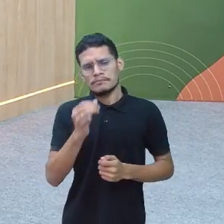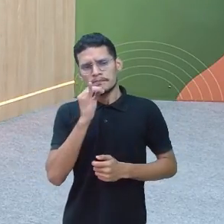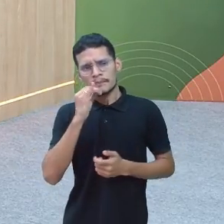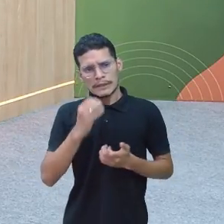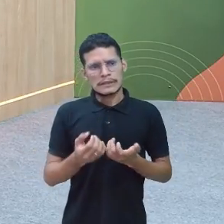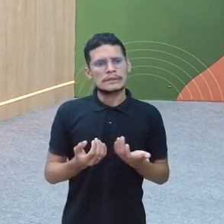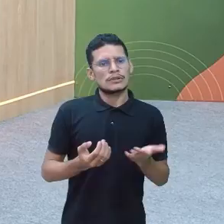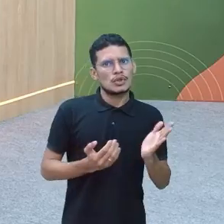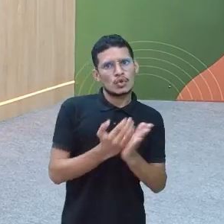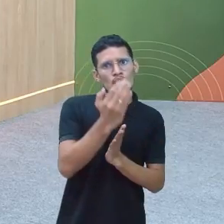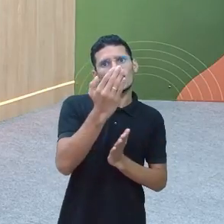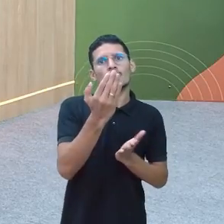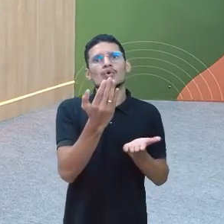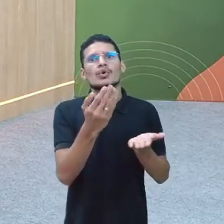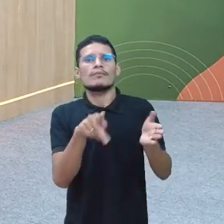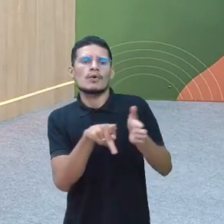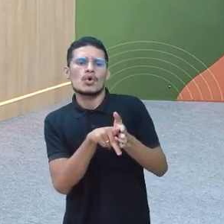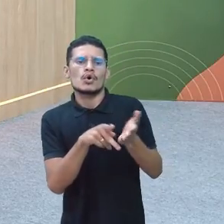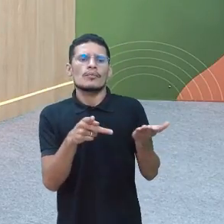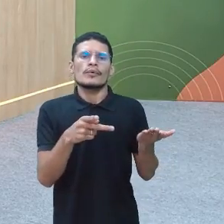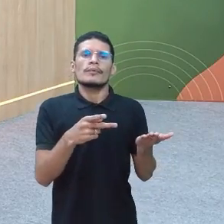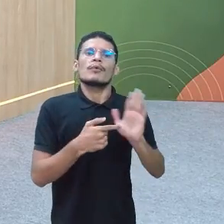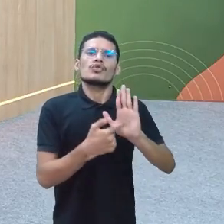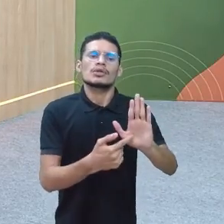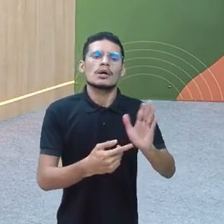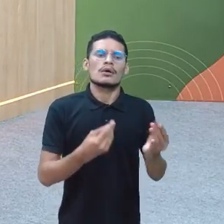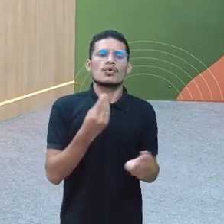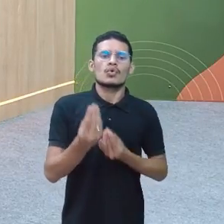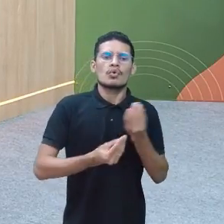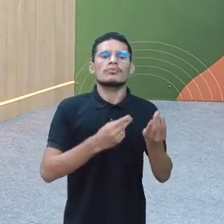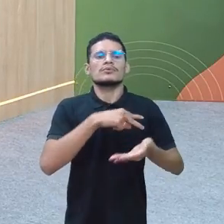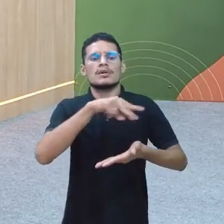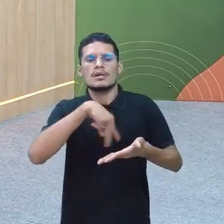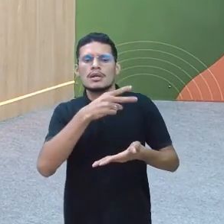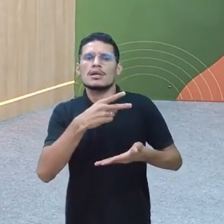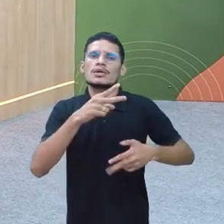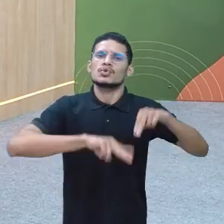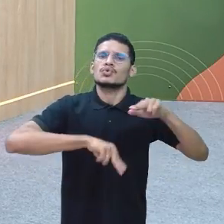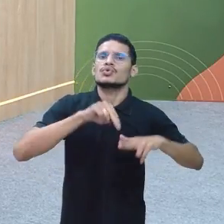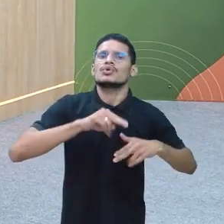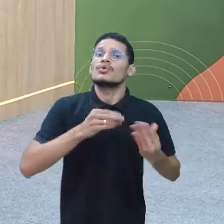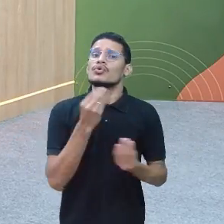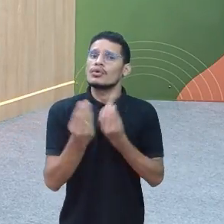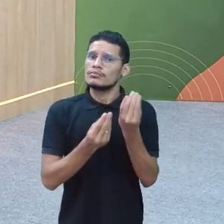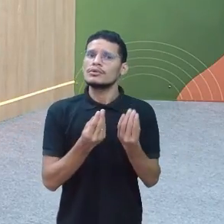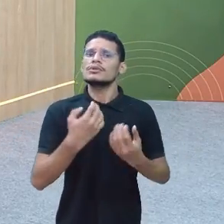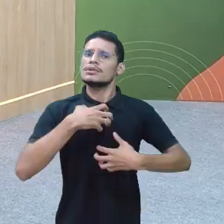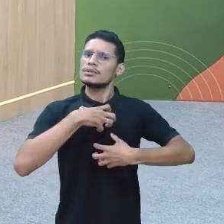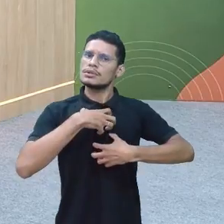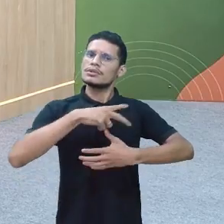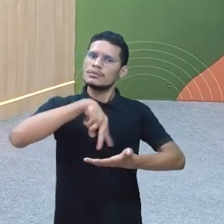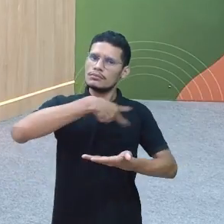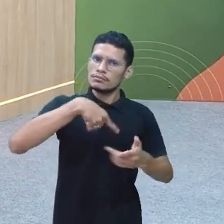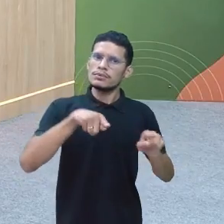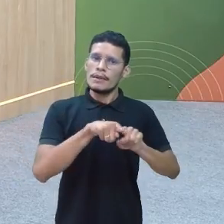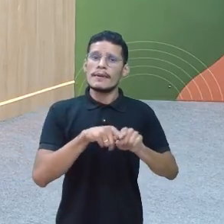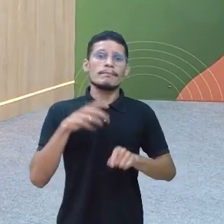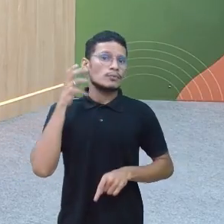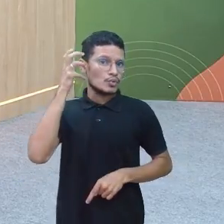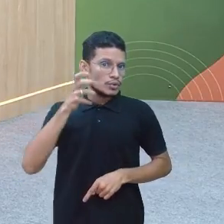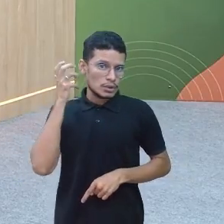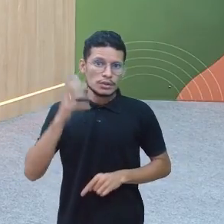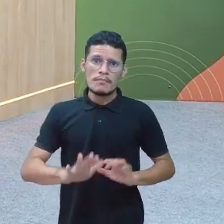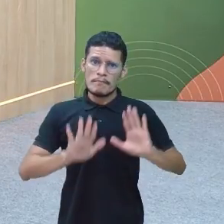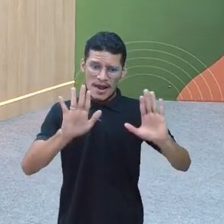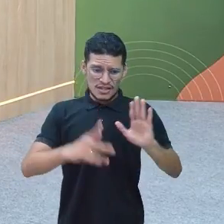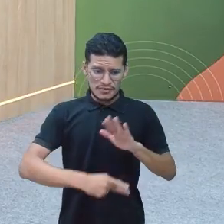festejos juninos, né? O estilo de dança e o estilo de música. Mas será que essas festividades juninas só